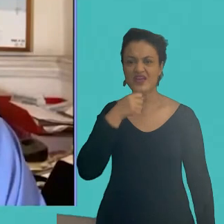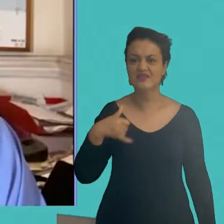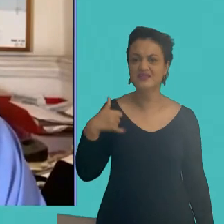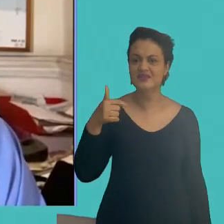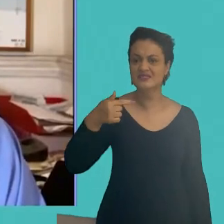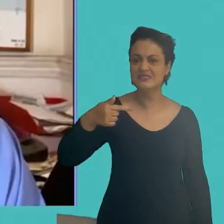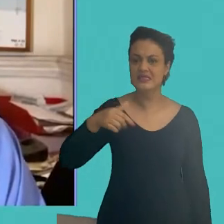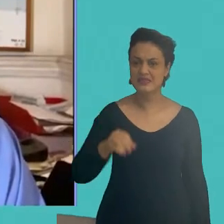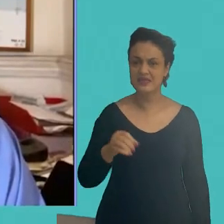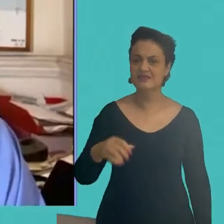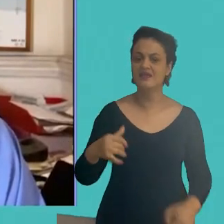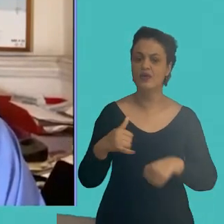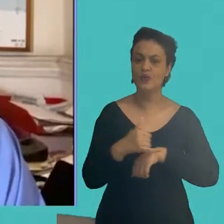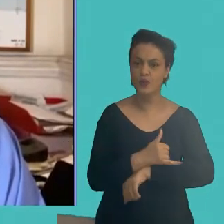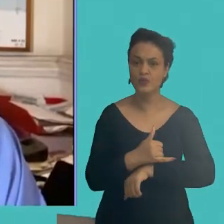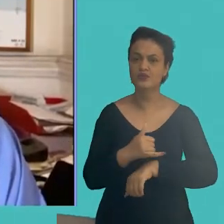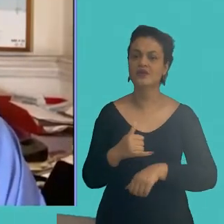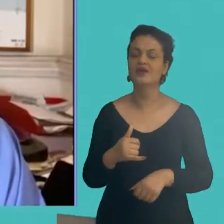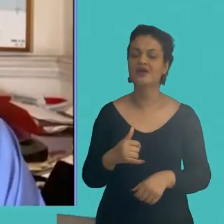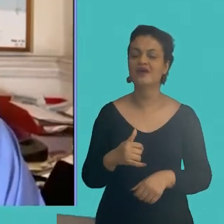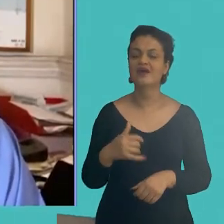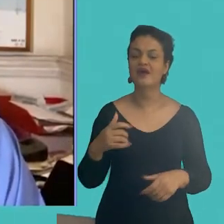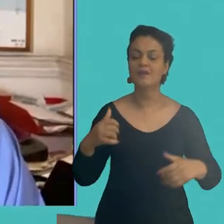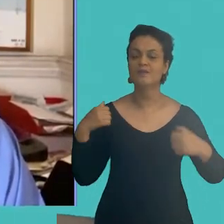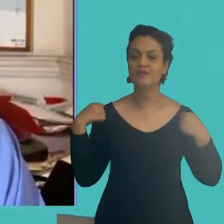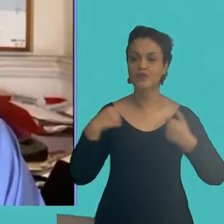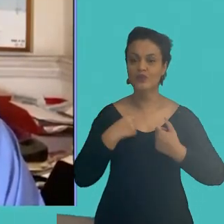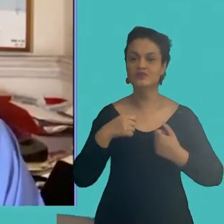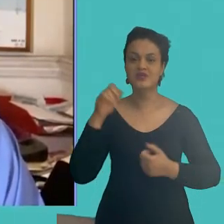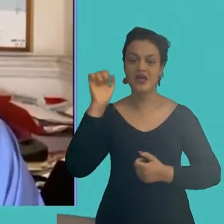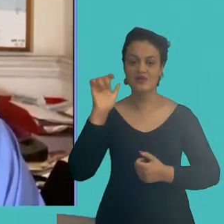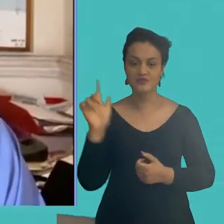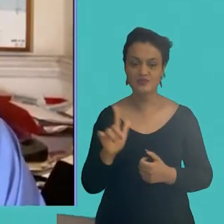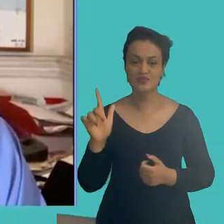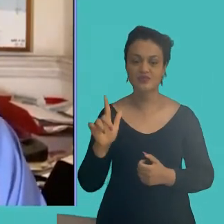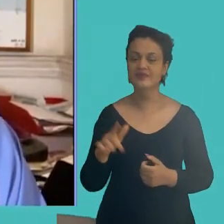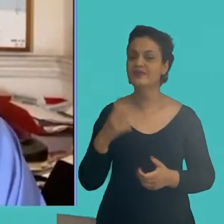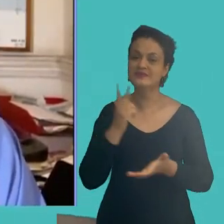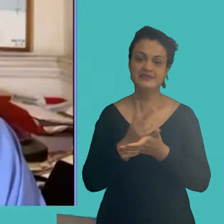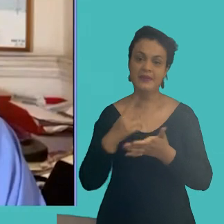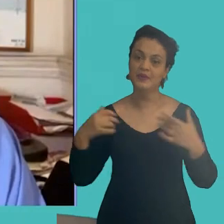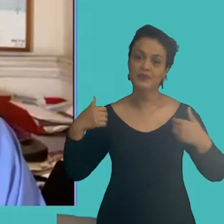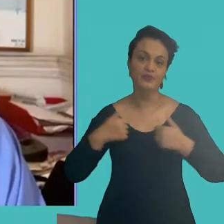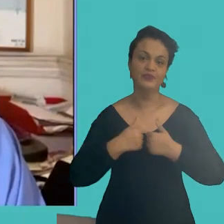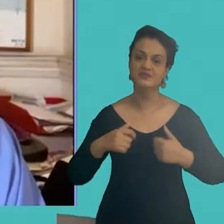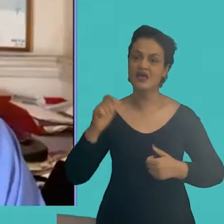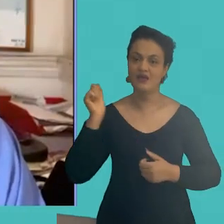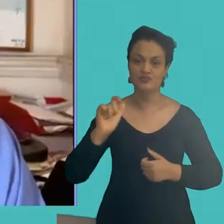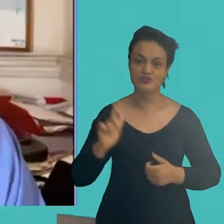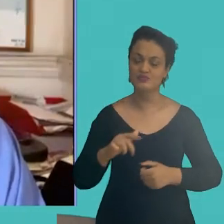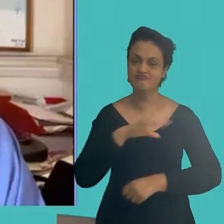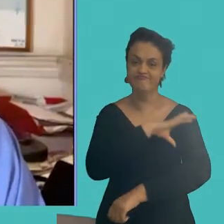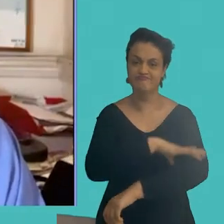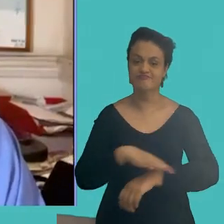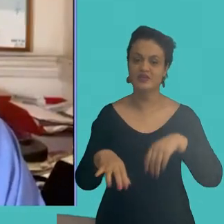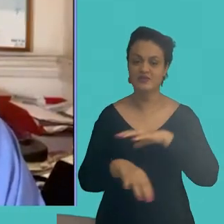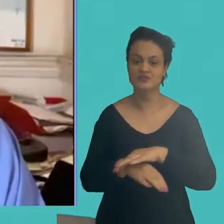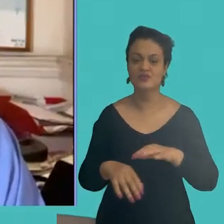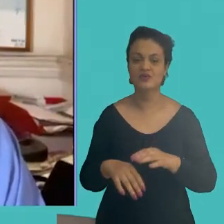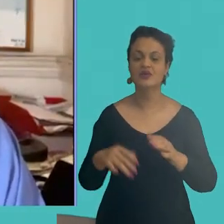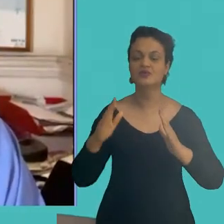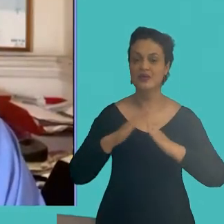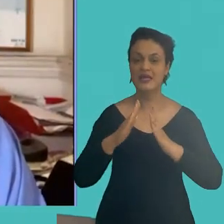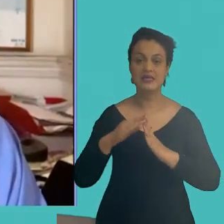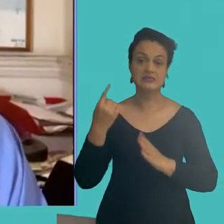peso, estou usando uma camisa azul, nenhuma novidade, eu só uso camisa azul mesmo, e estou no escritório em casa, atrás de mim tem o mapa